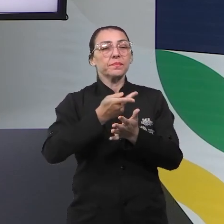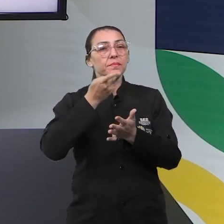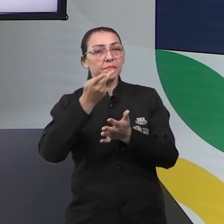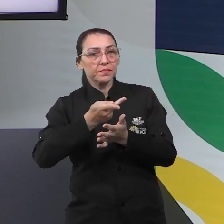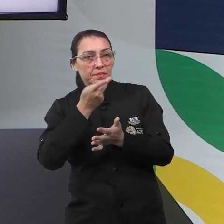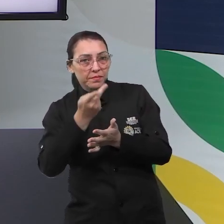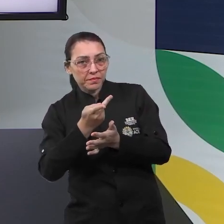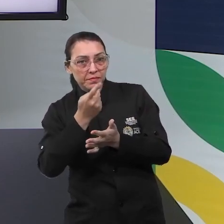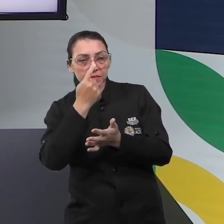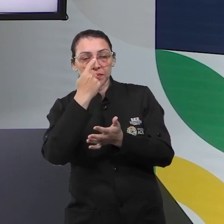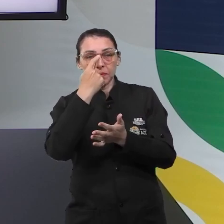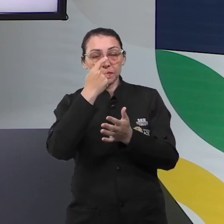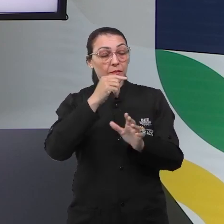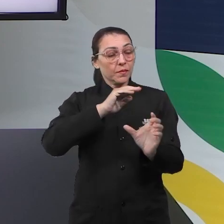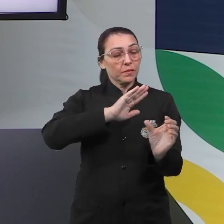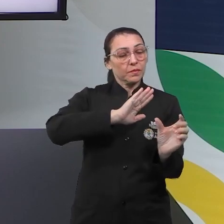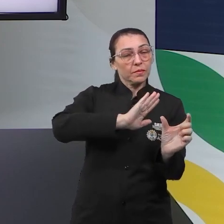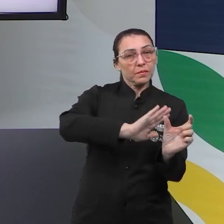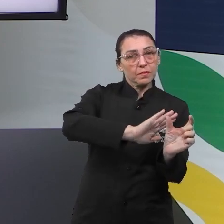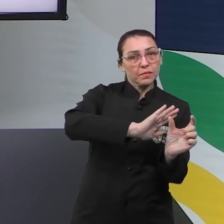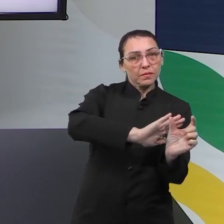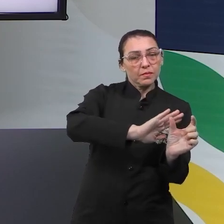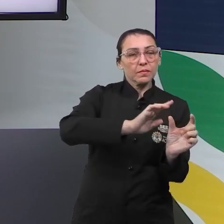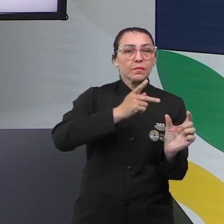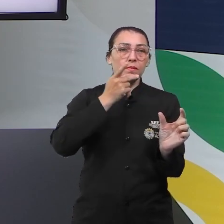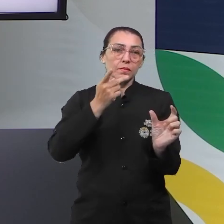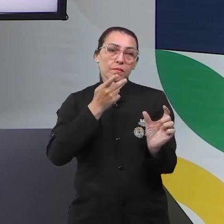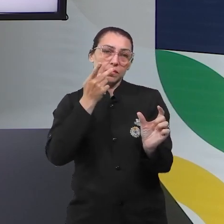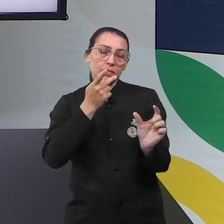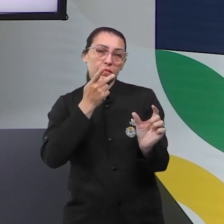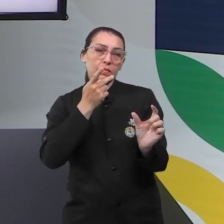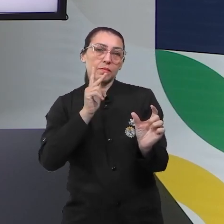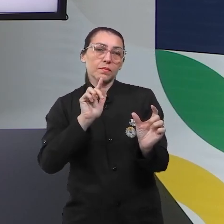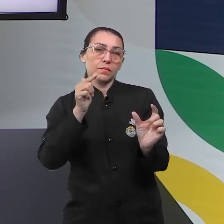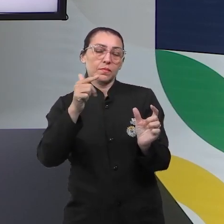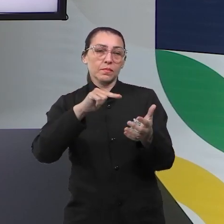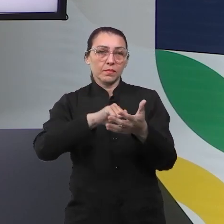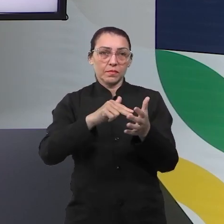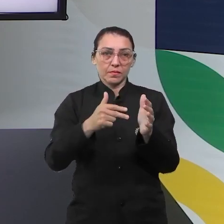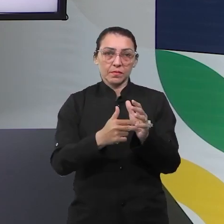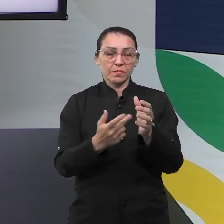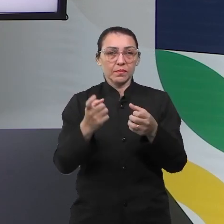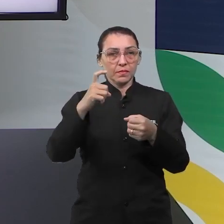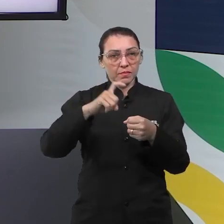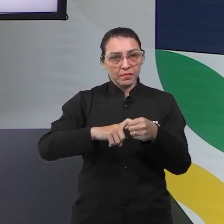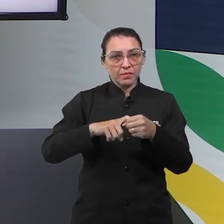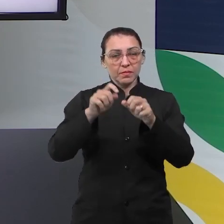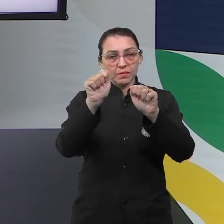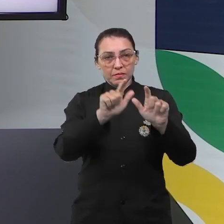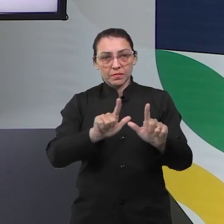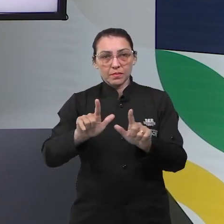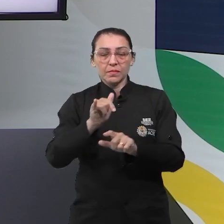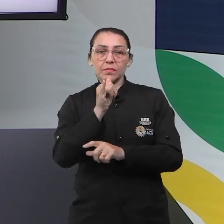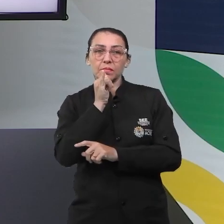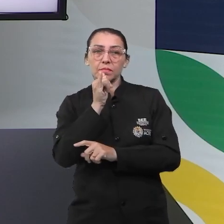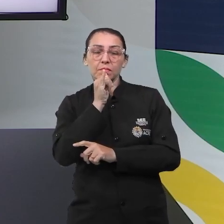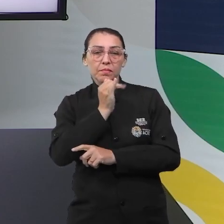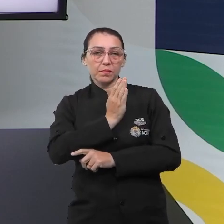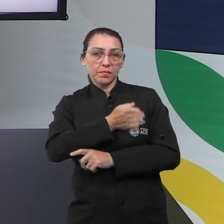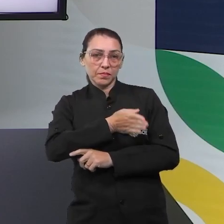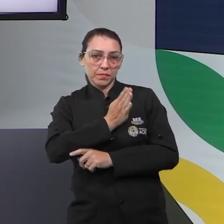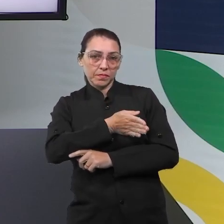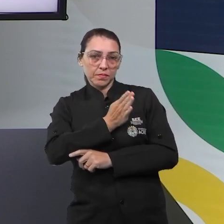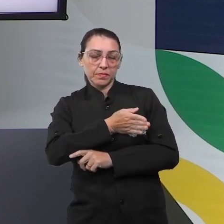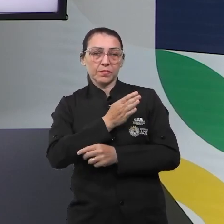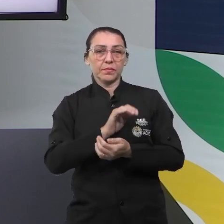falar no sentido conotativo, eu estou falando em um sentido figurado. Vamos voltar para o nosso exemplo do coração? Quando